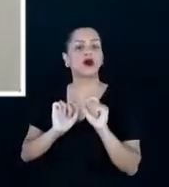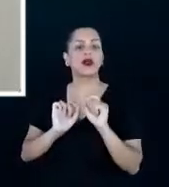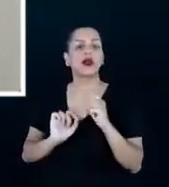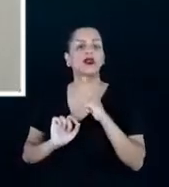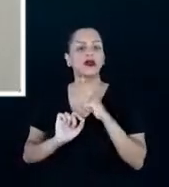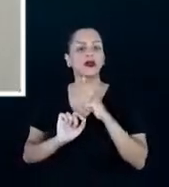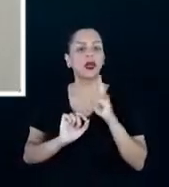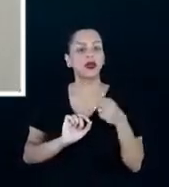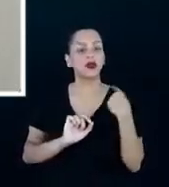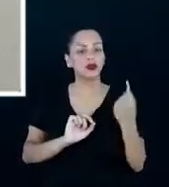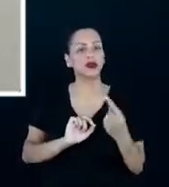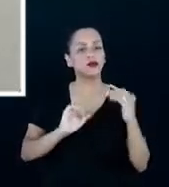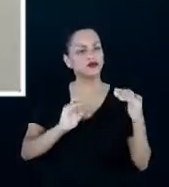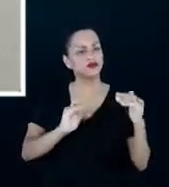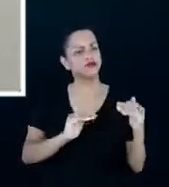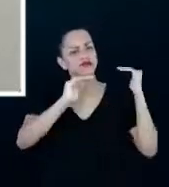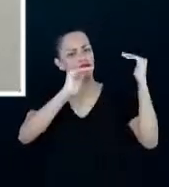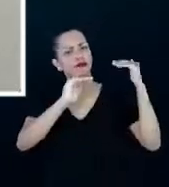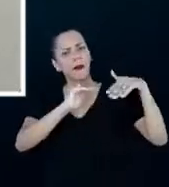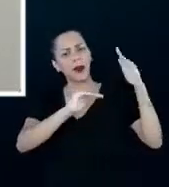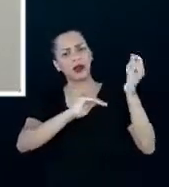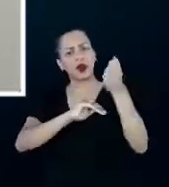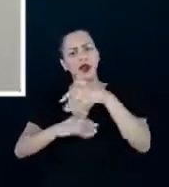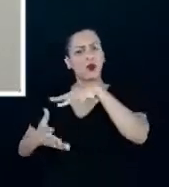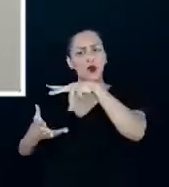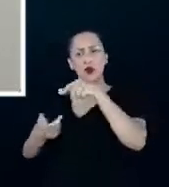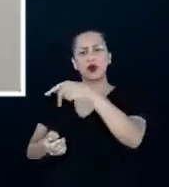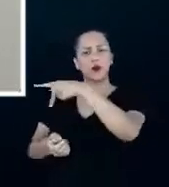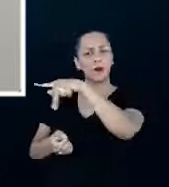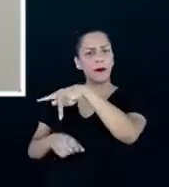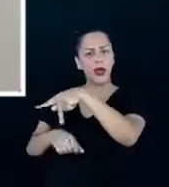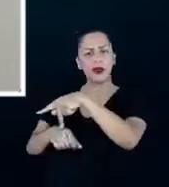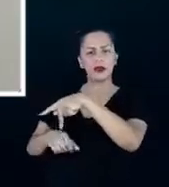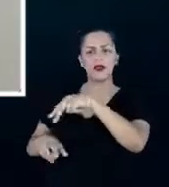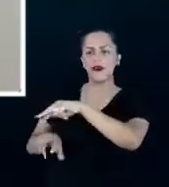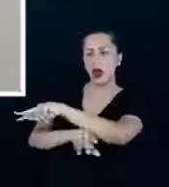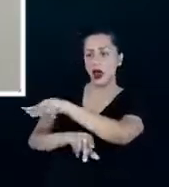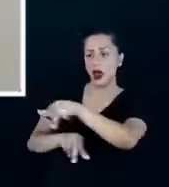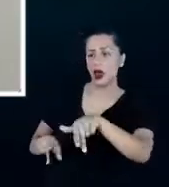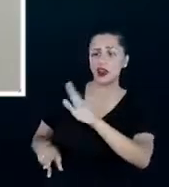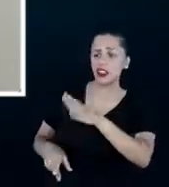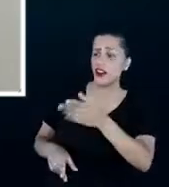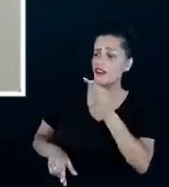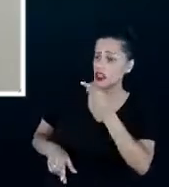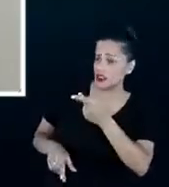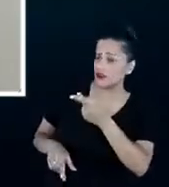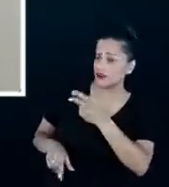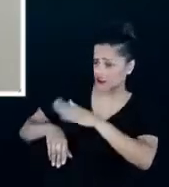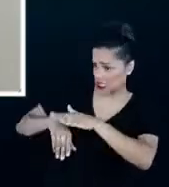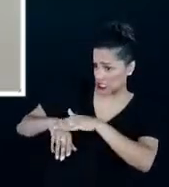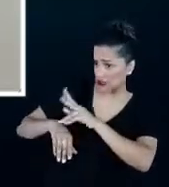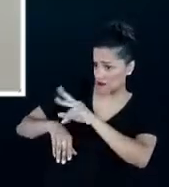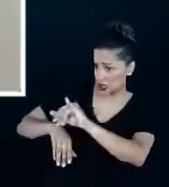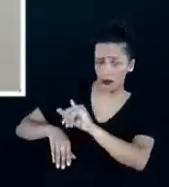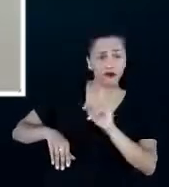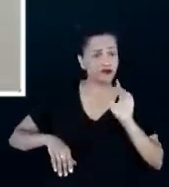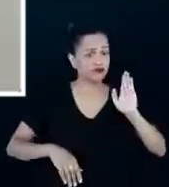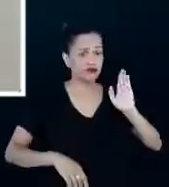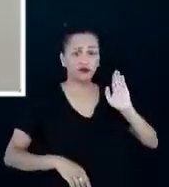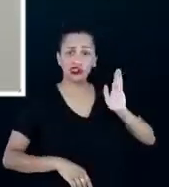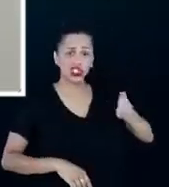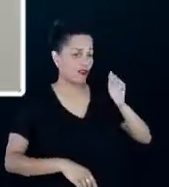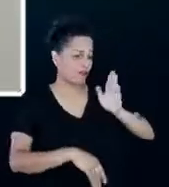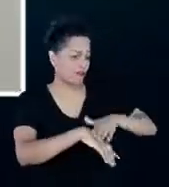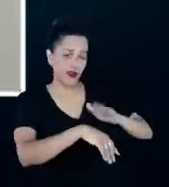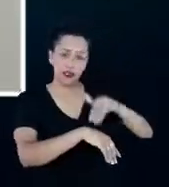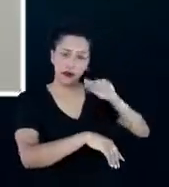uma posição muito mais privilegiada que o mundo, como muitas coisas que o mundo está falando que vai fazer, a gente já fez. Então, eu acho que isso também não